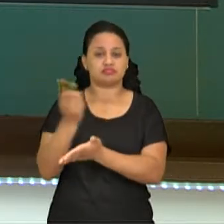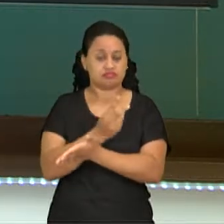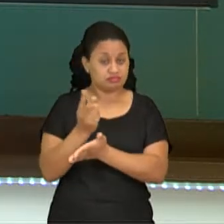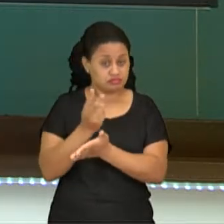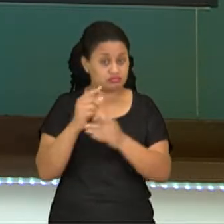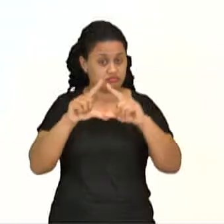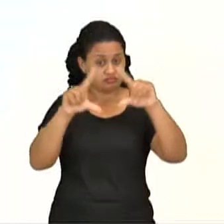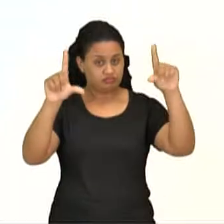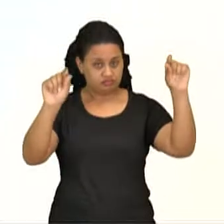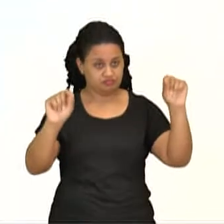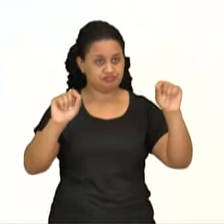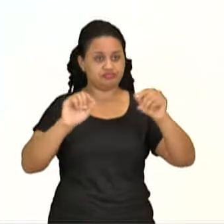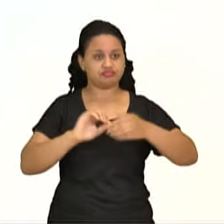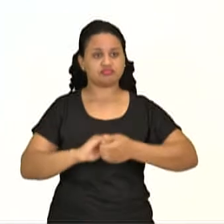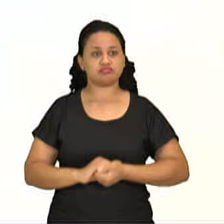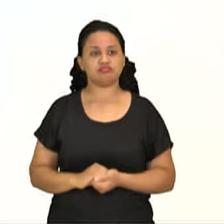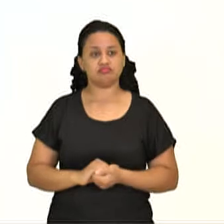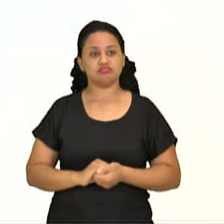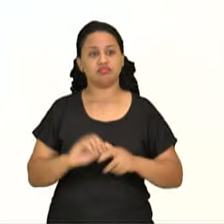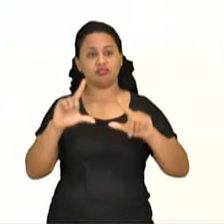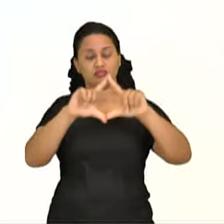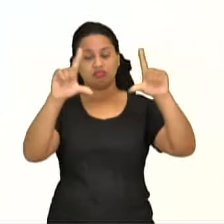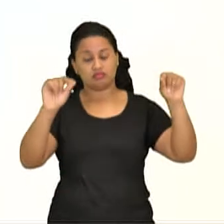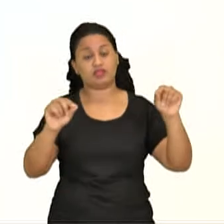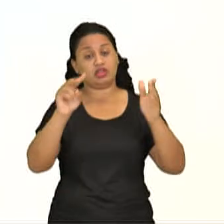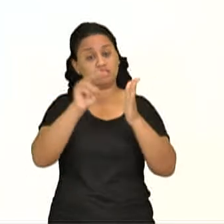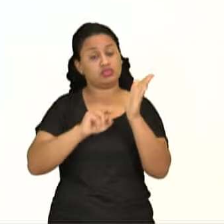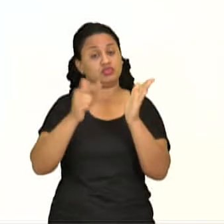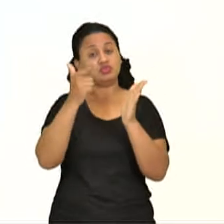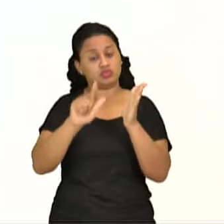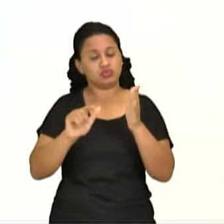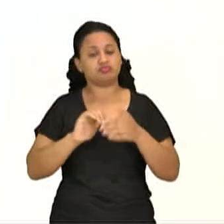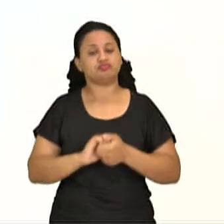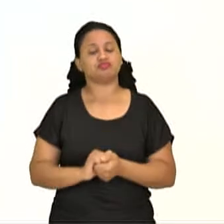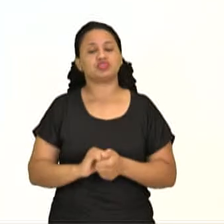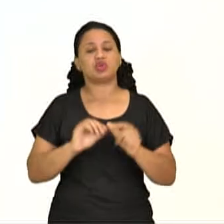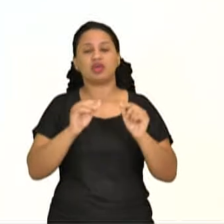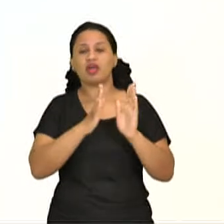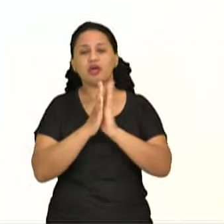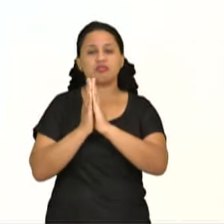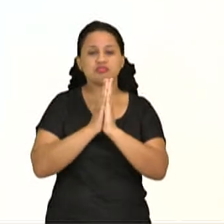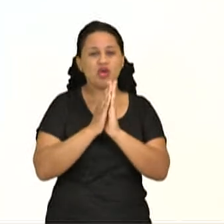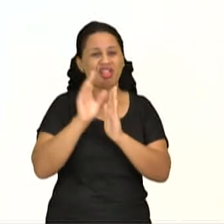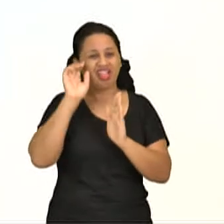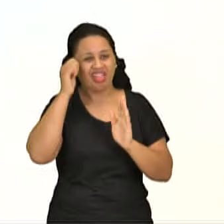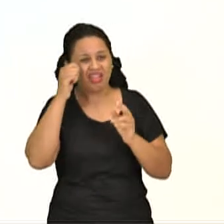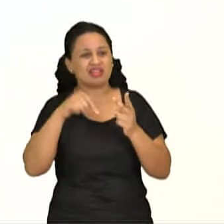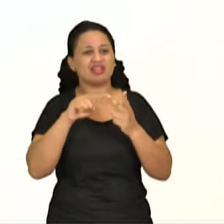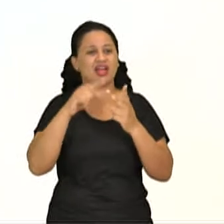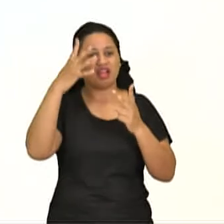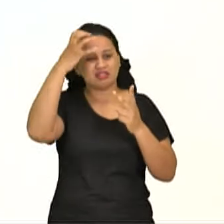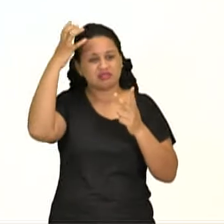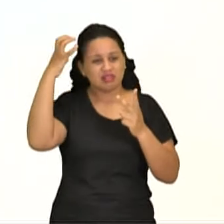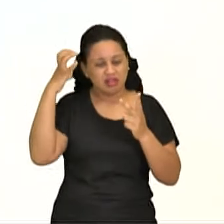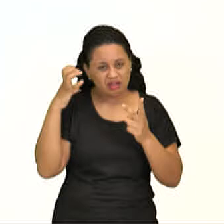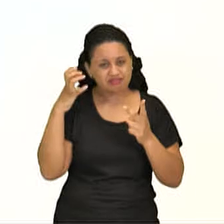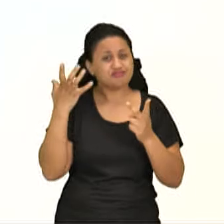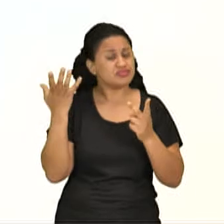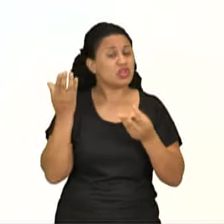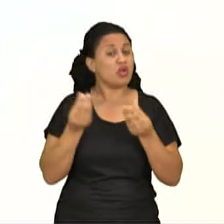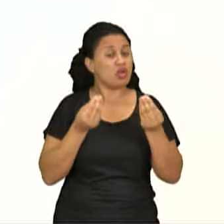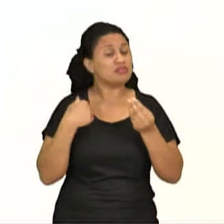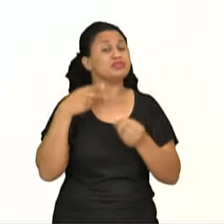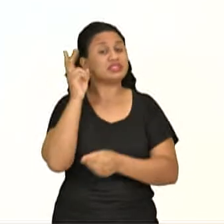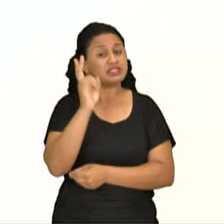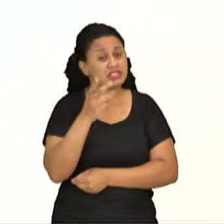este fragmento? Releia este fragmento do romance. Boneca de piche, cabelo de bombril eram ofensas de